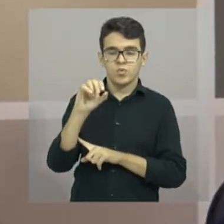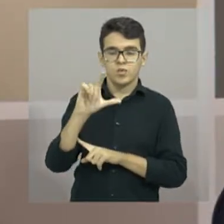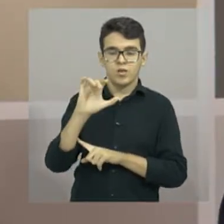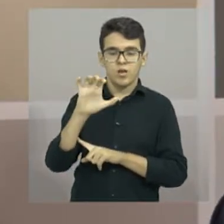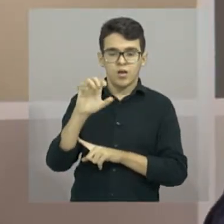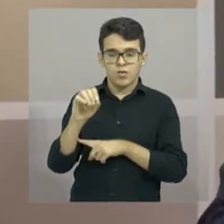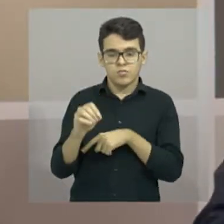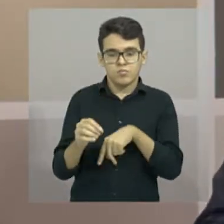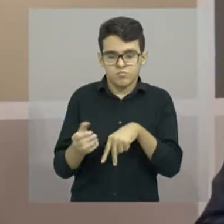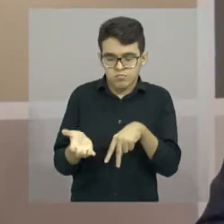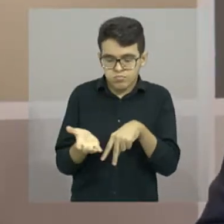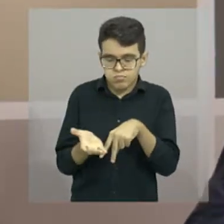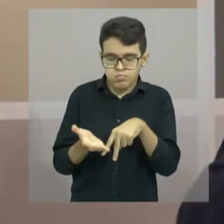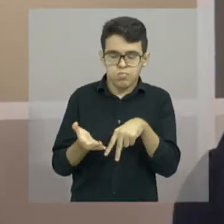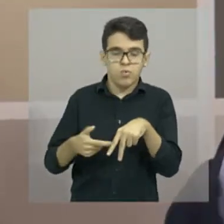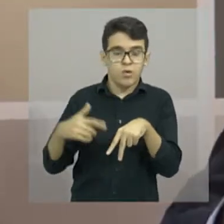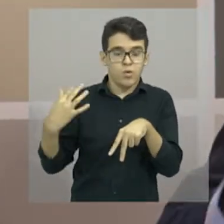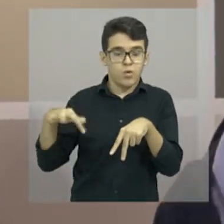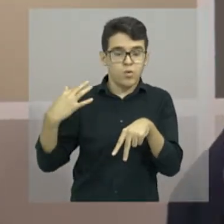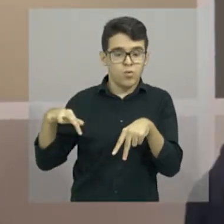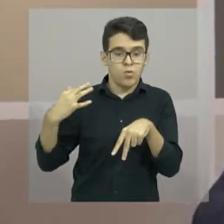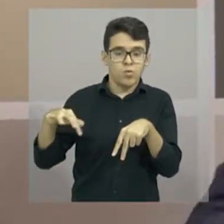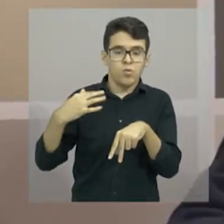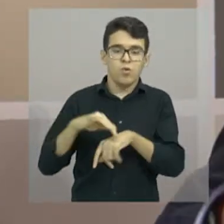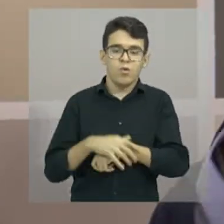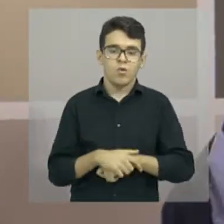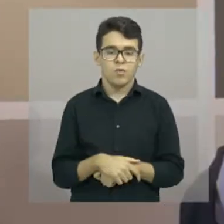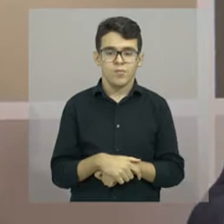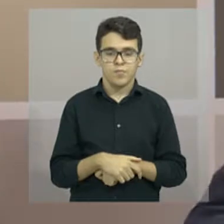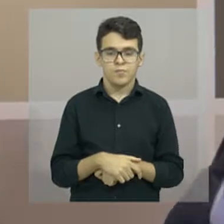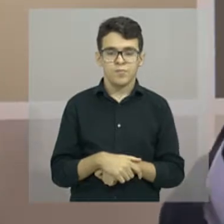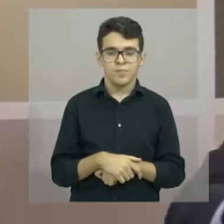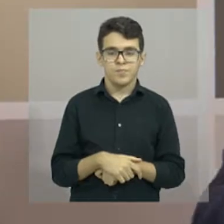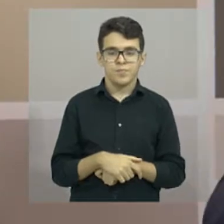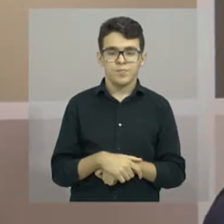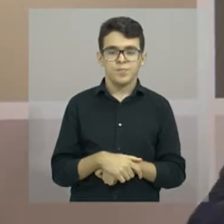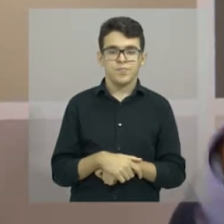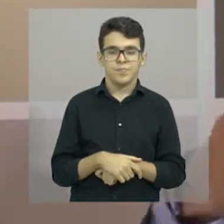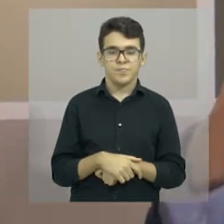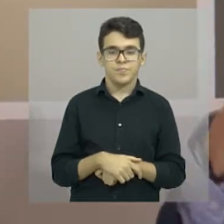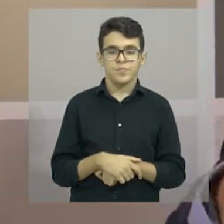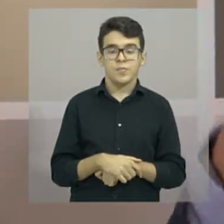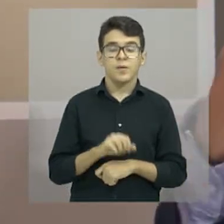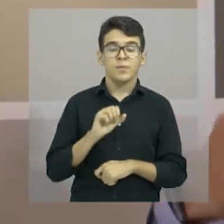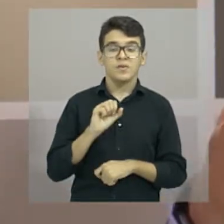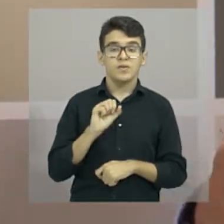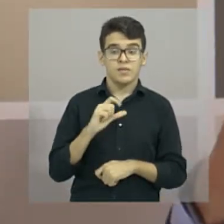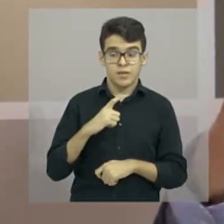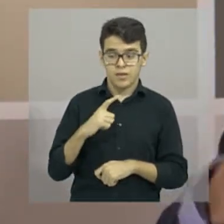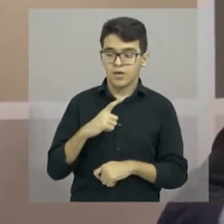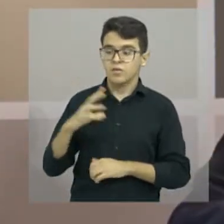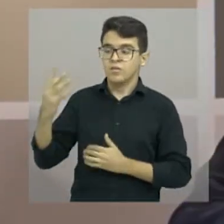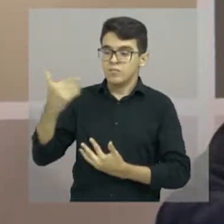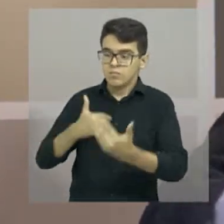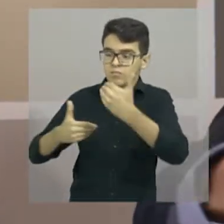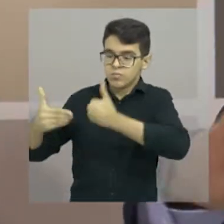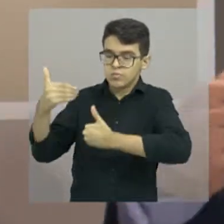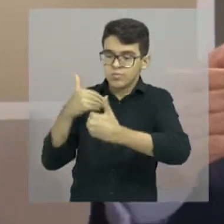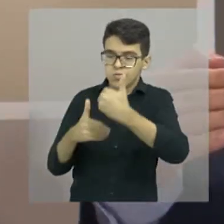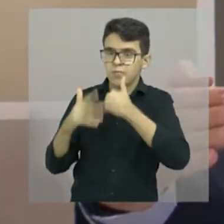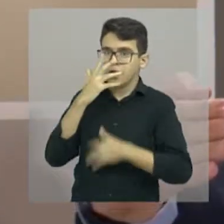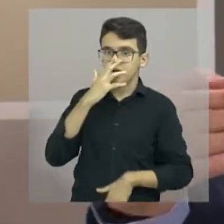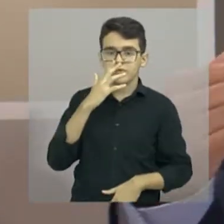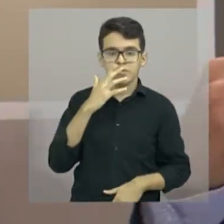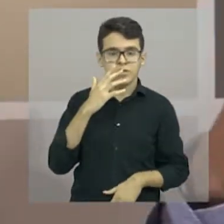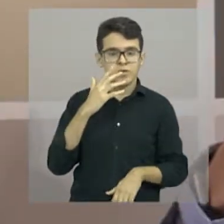atendimento com fisioterapia e tudo. E quanto mais eu era atendido, melhor ficava. Mas aí o que acontecia? Em vez de doer o dia inteiro